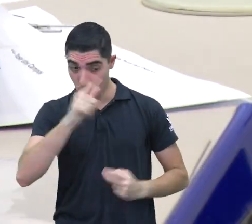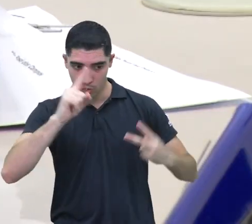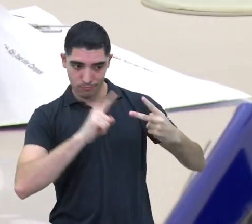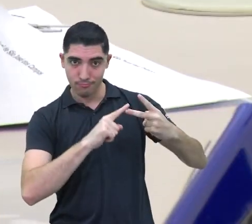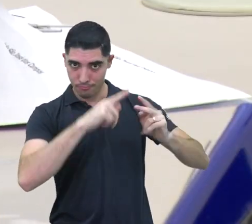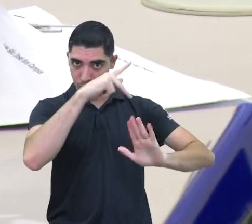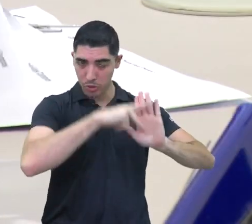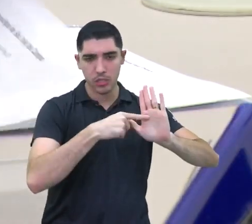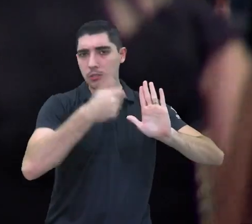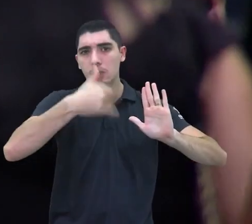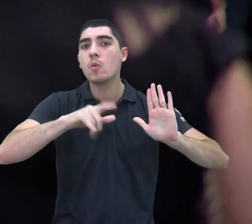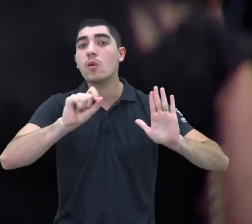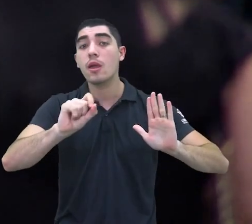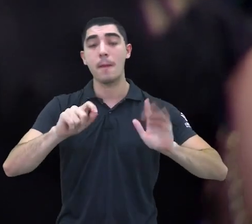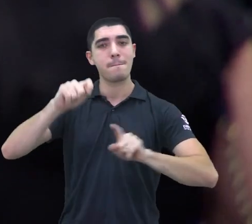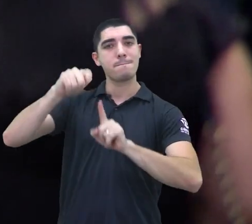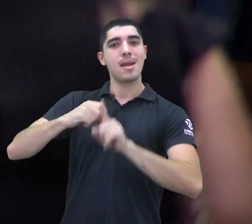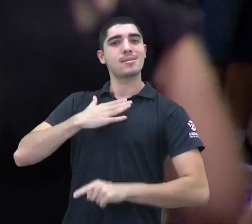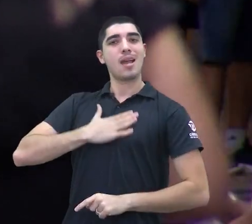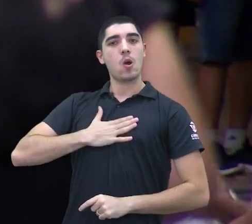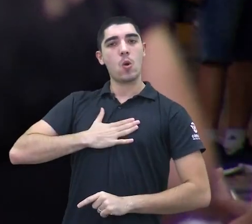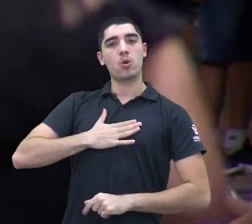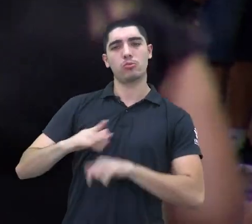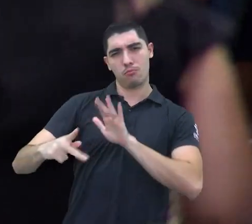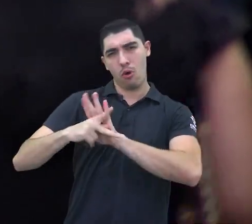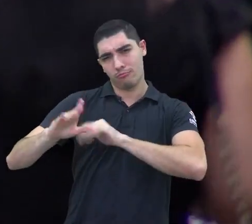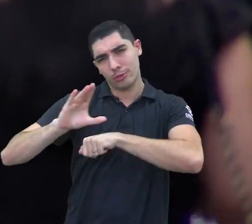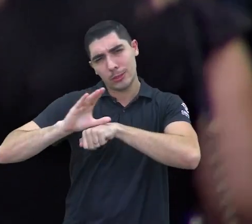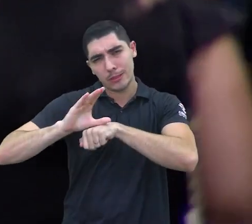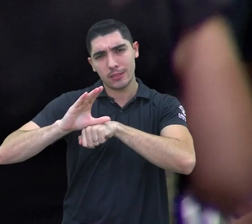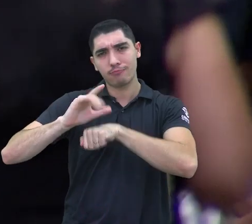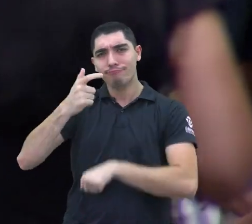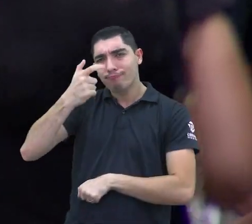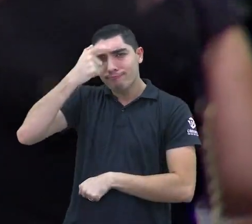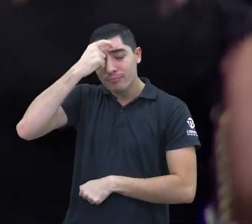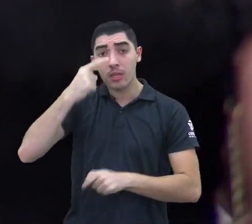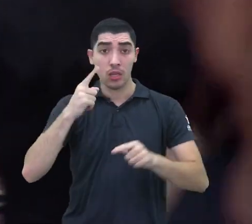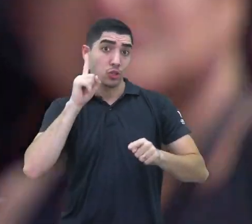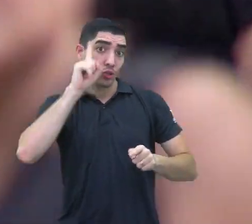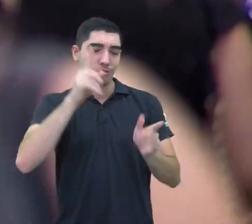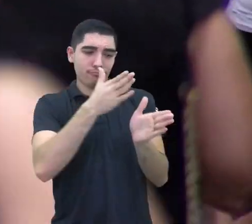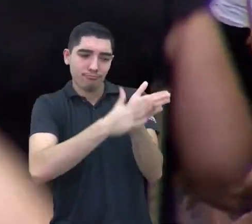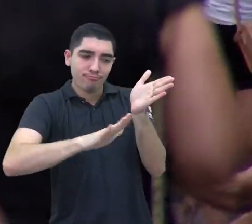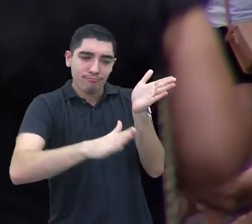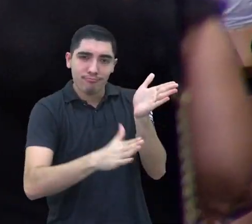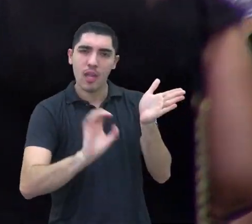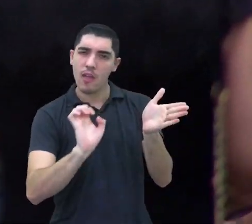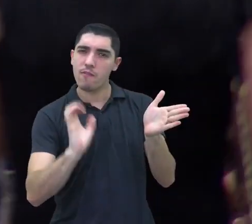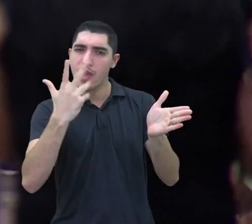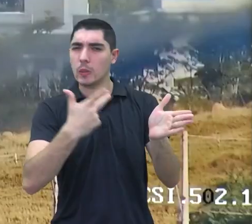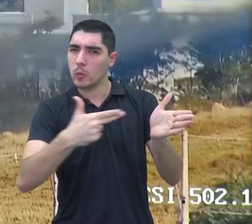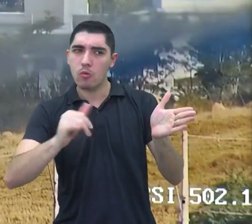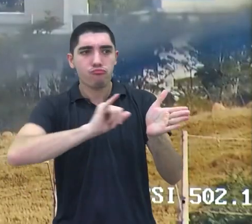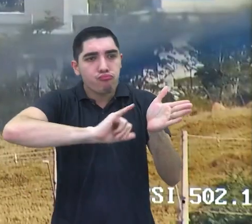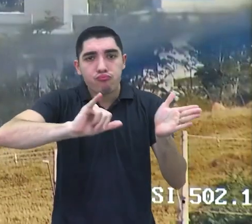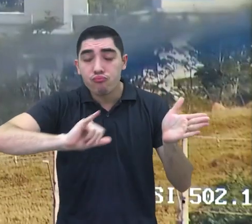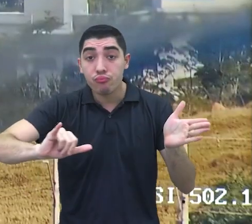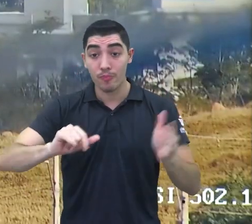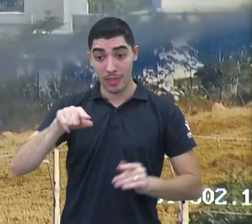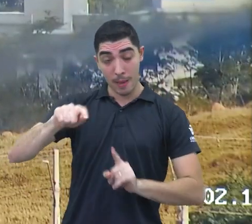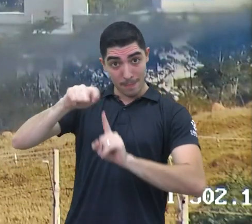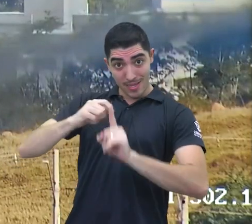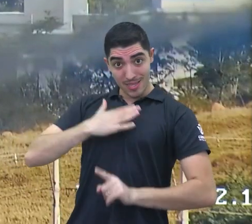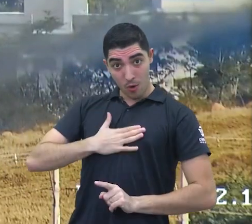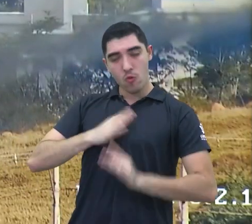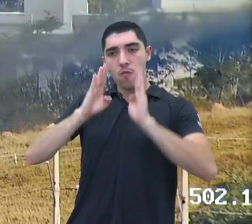Outro projeto aprovado vai incluir a campanha Agosto Cinza no calendário oficial de festas e eventos da cidade. A ação